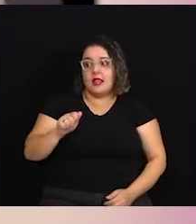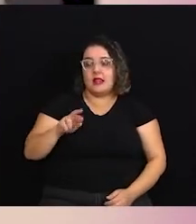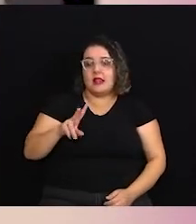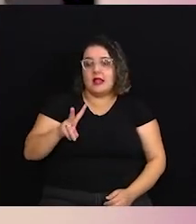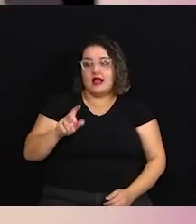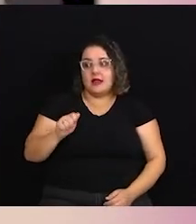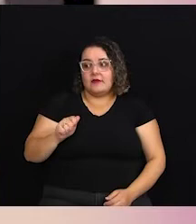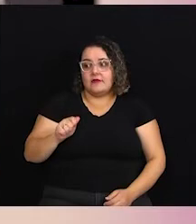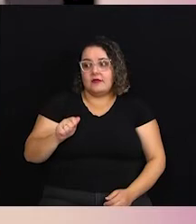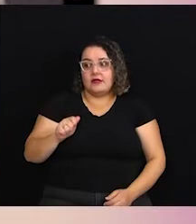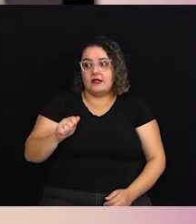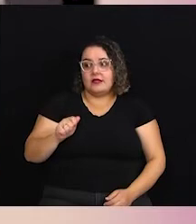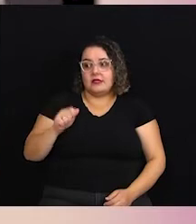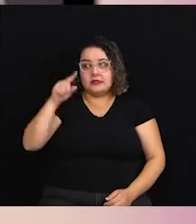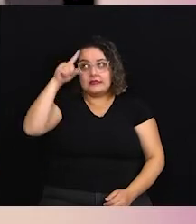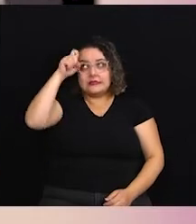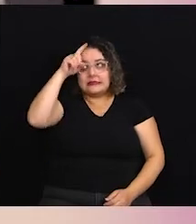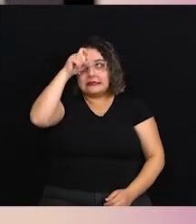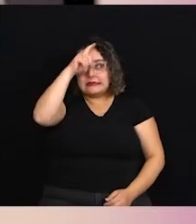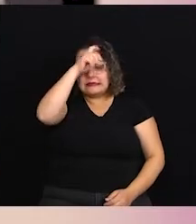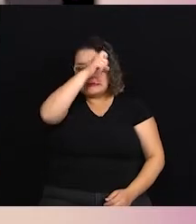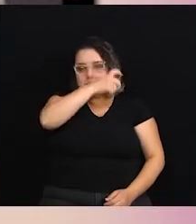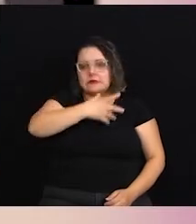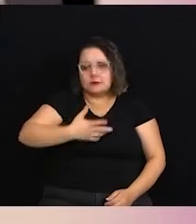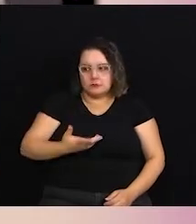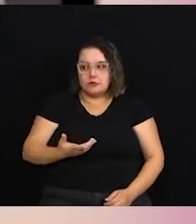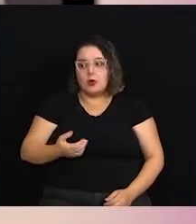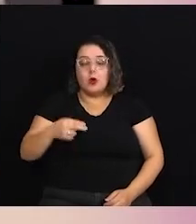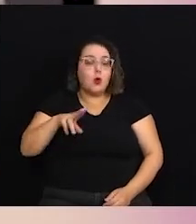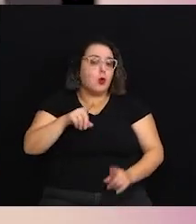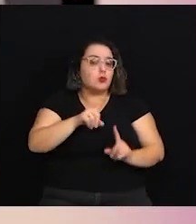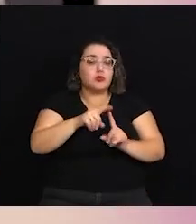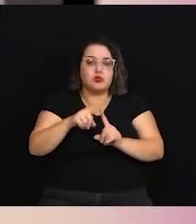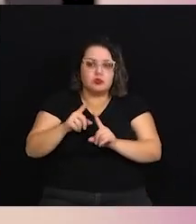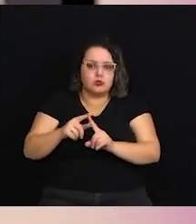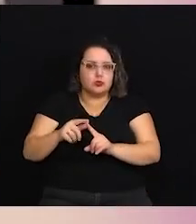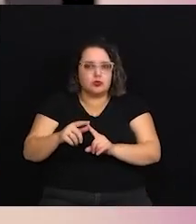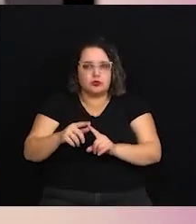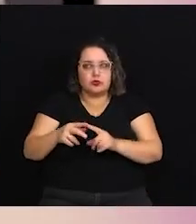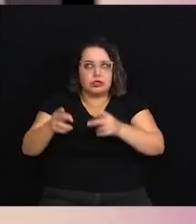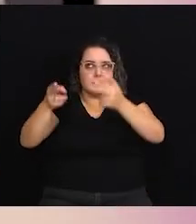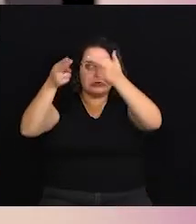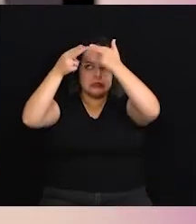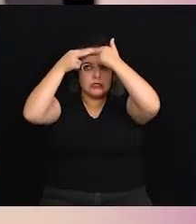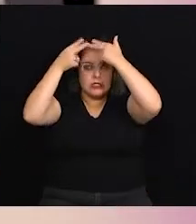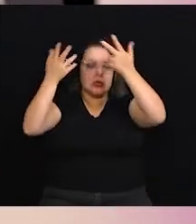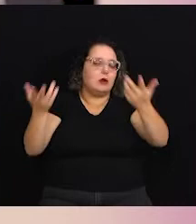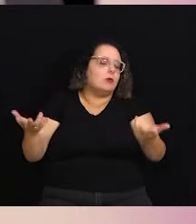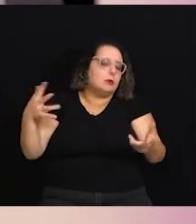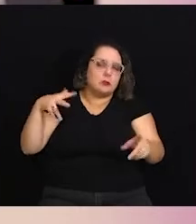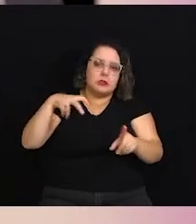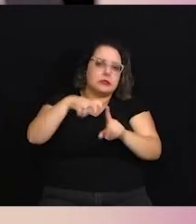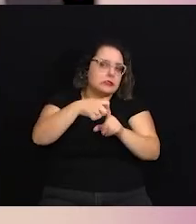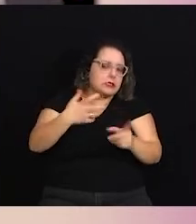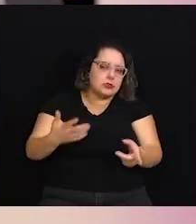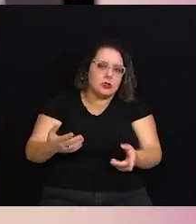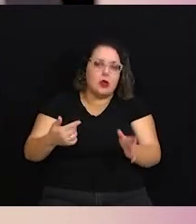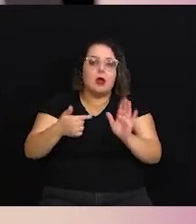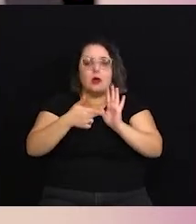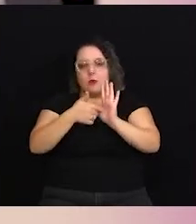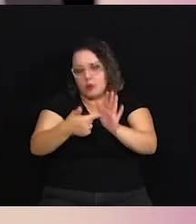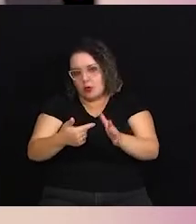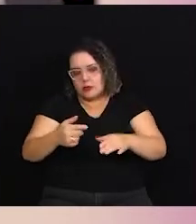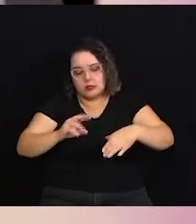solitária lá nessa verme solitária ou então algum tipo de lesão de trauma que eu pessoa PIB que